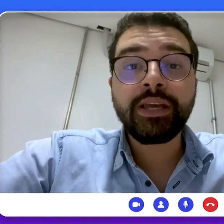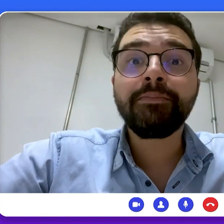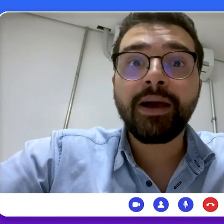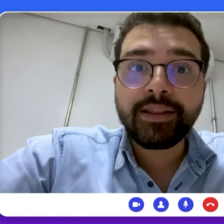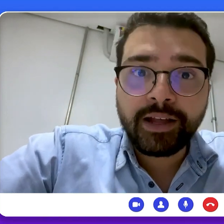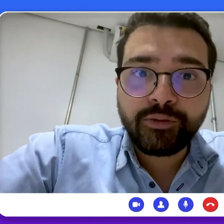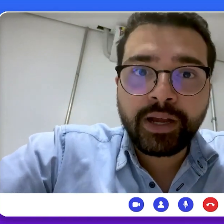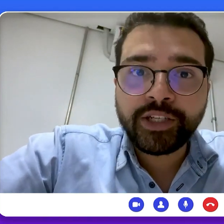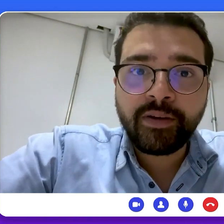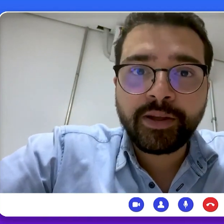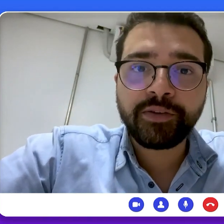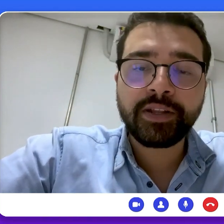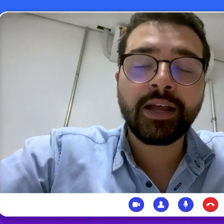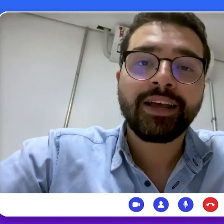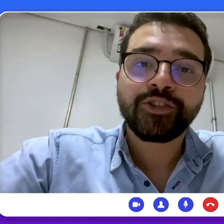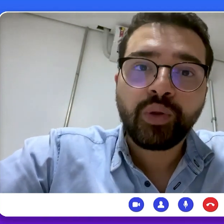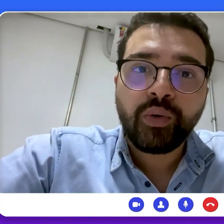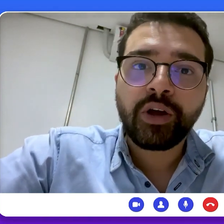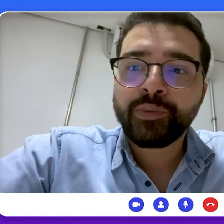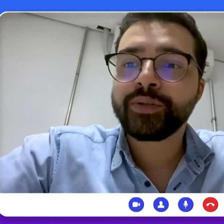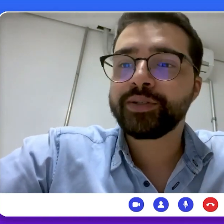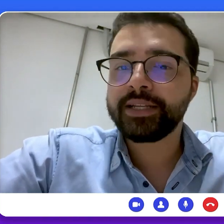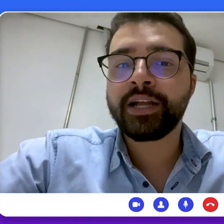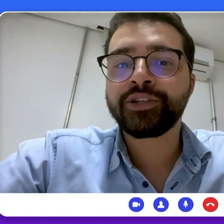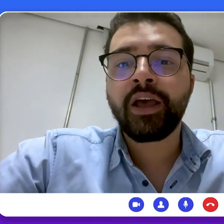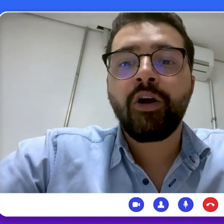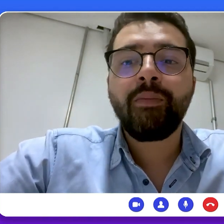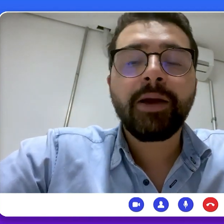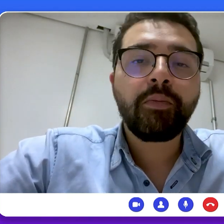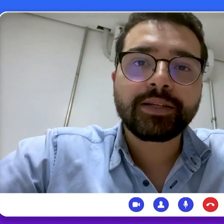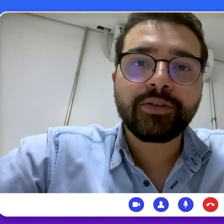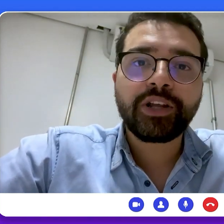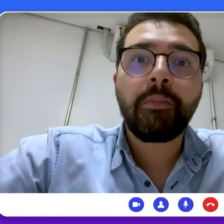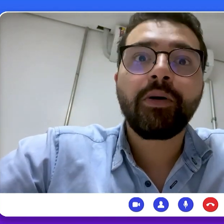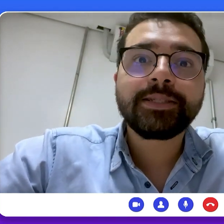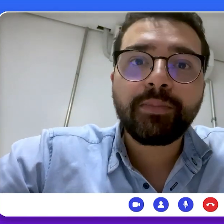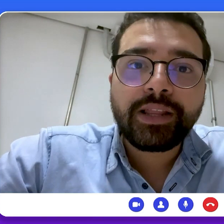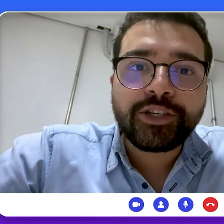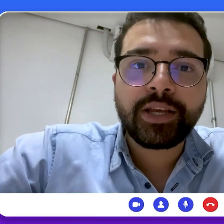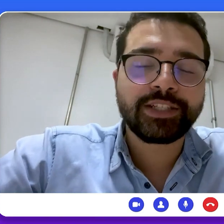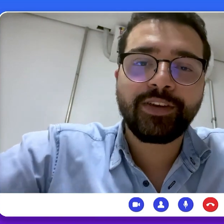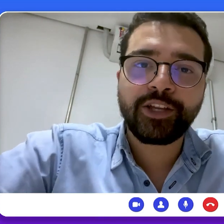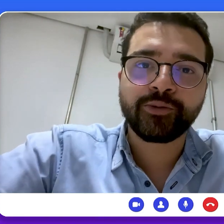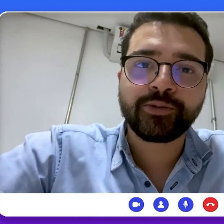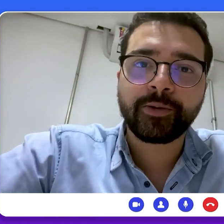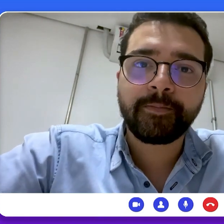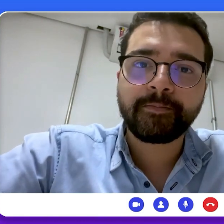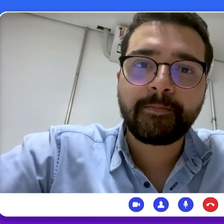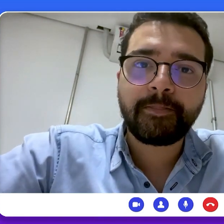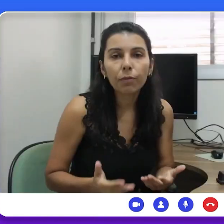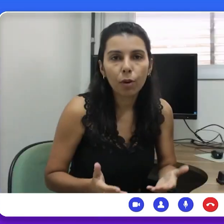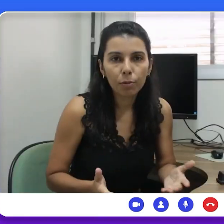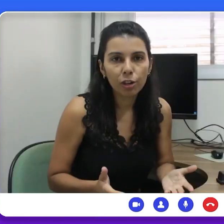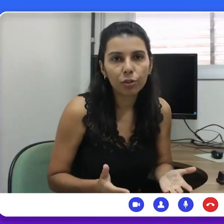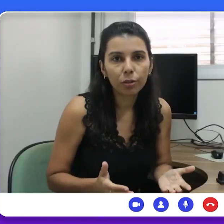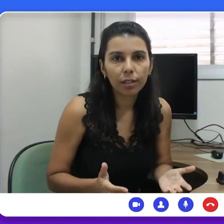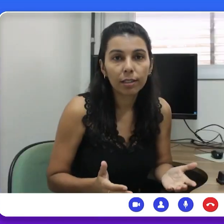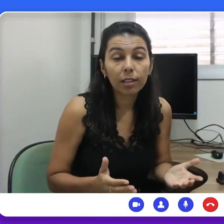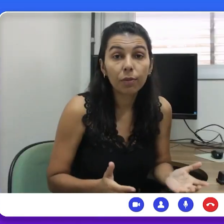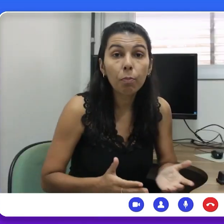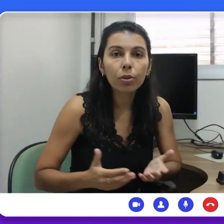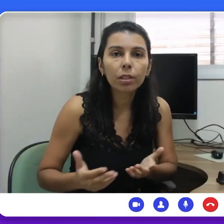surgindo e impactando negativamente a vida de toda uma sociedade. Como é que a população em geral pode se proteger das fake news? As plataformas de